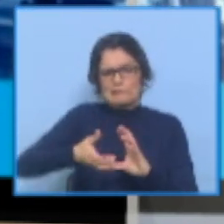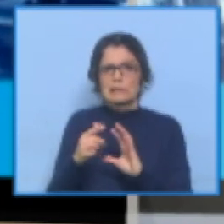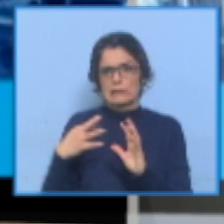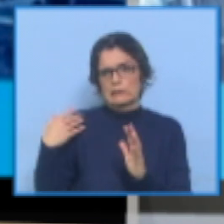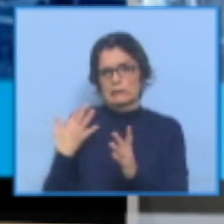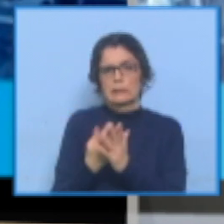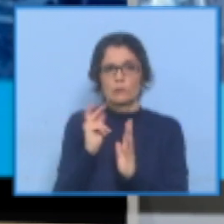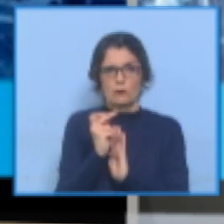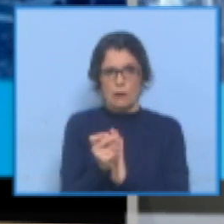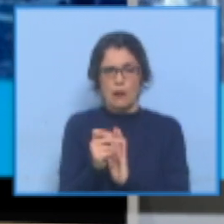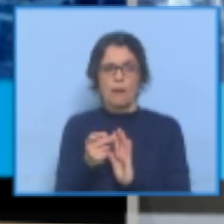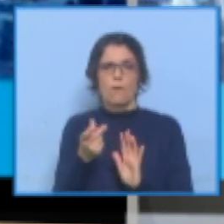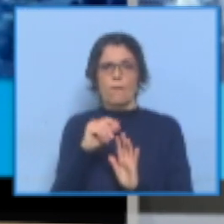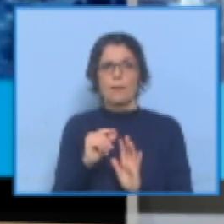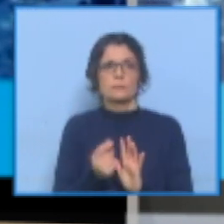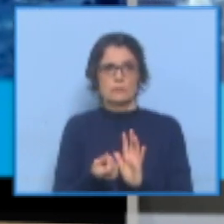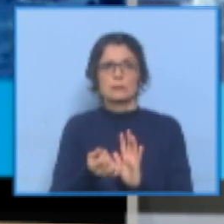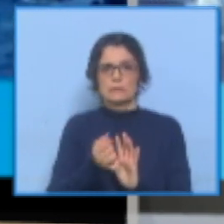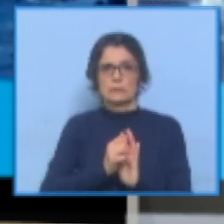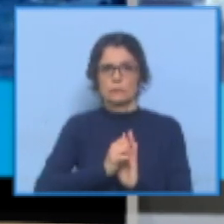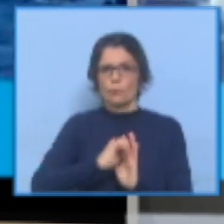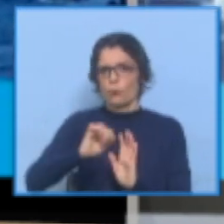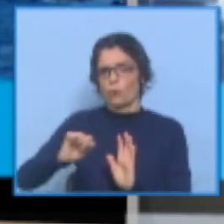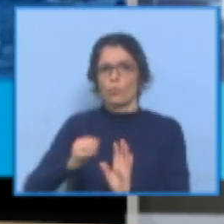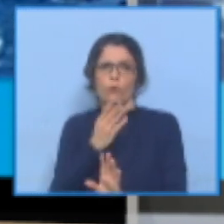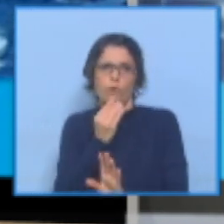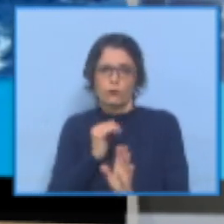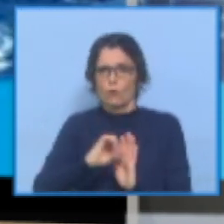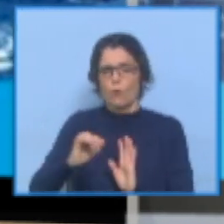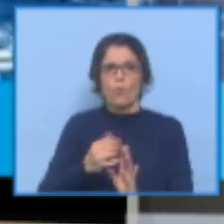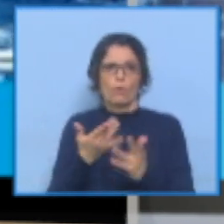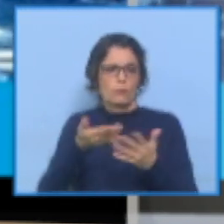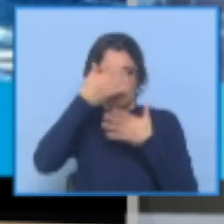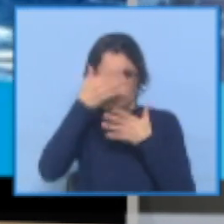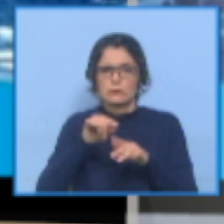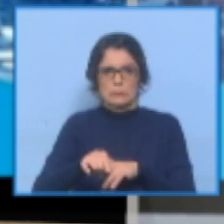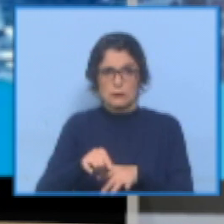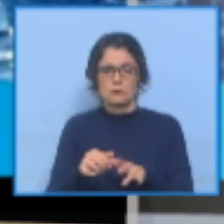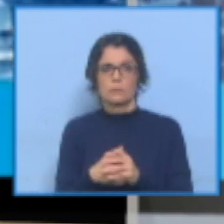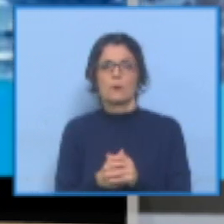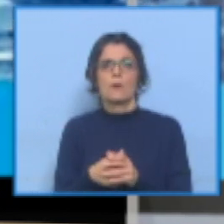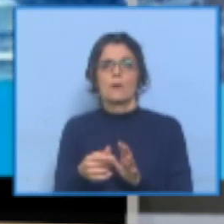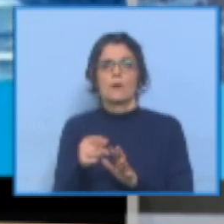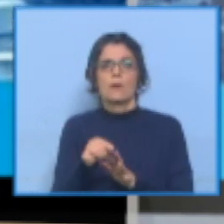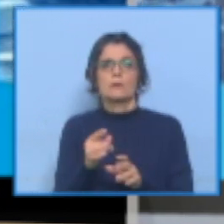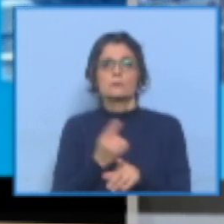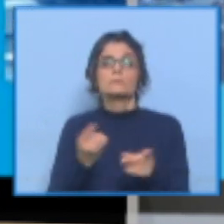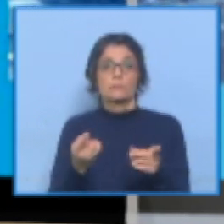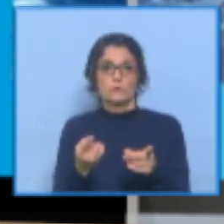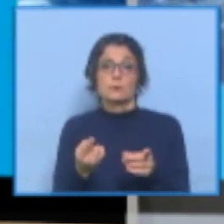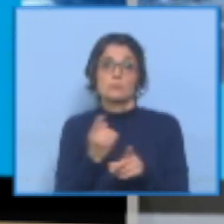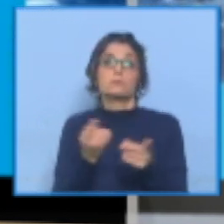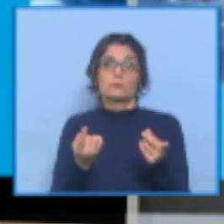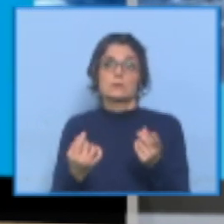reação contra esta comunidade que está cada vez mais presente no nosso continente. Também por causa do grande número de refugiados